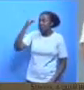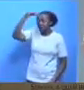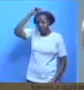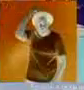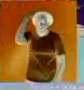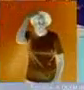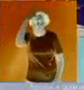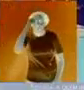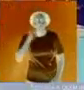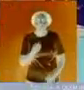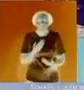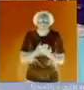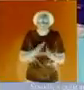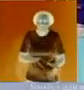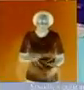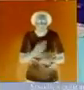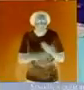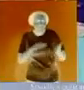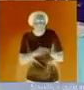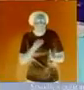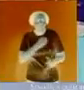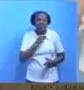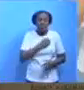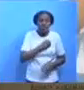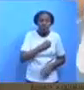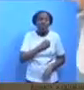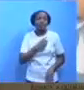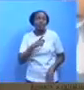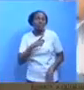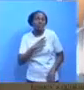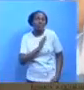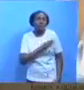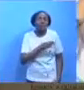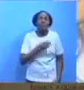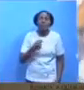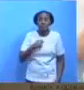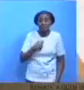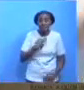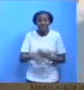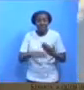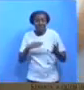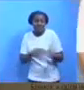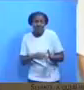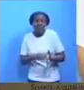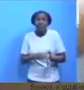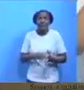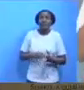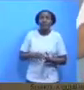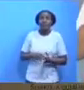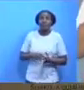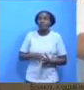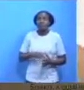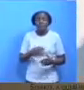toda maldade a raiz de toda Malícia a Raiz de Toda Toda a experiência que eu possa ter senhor de complexos de